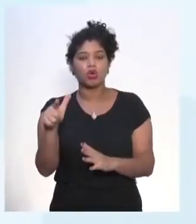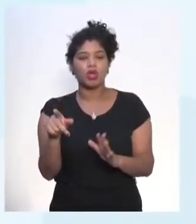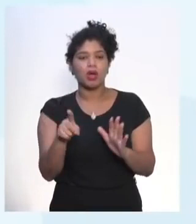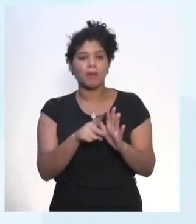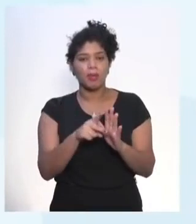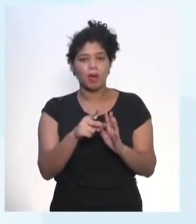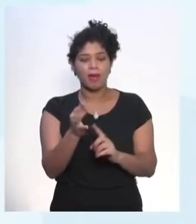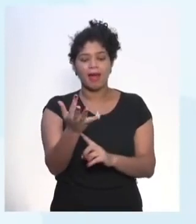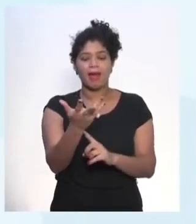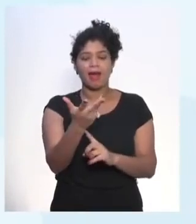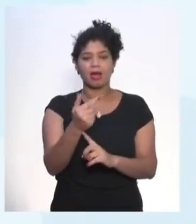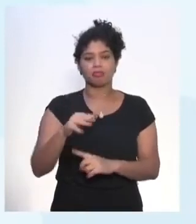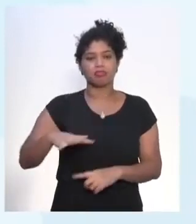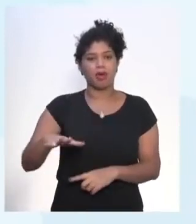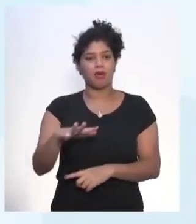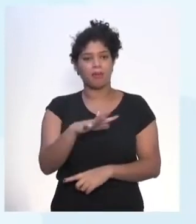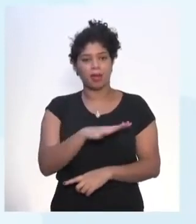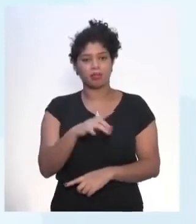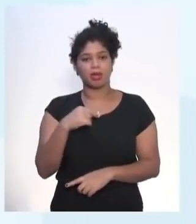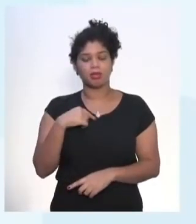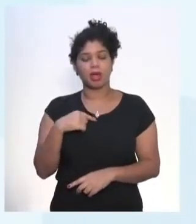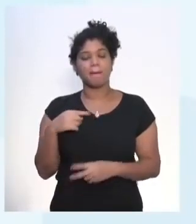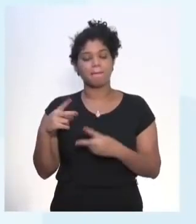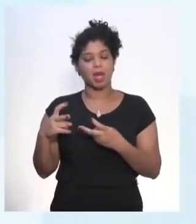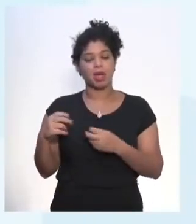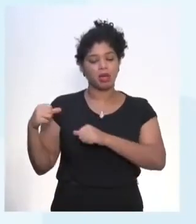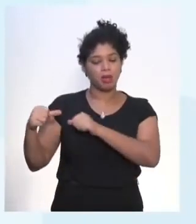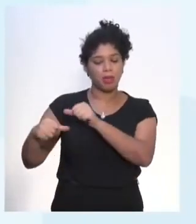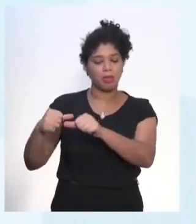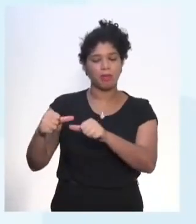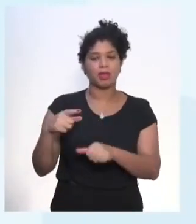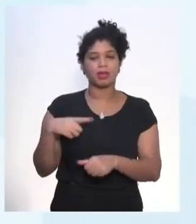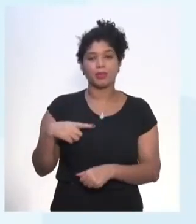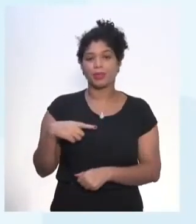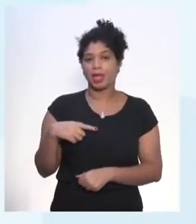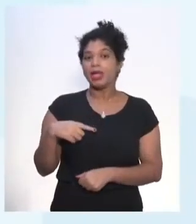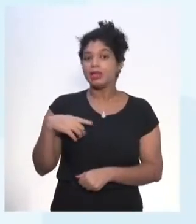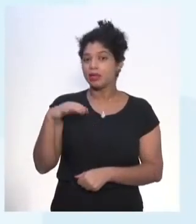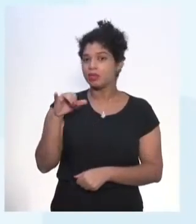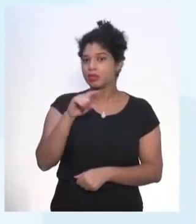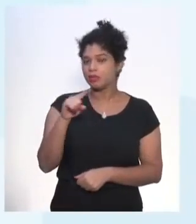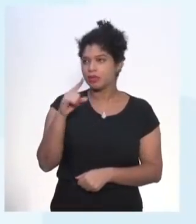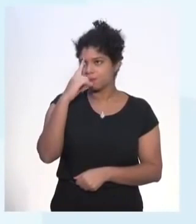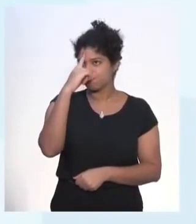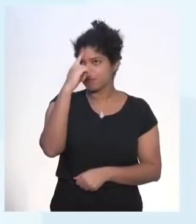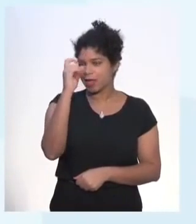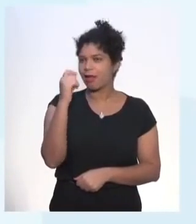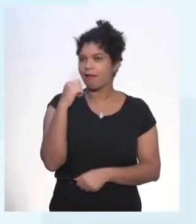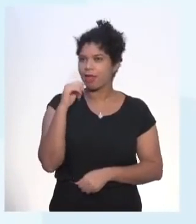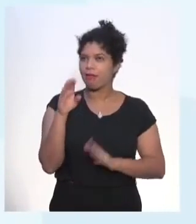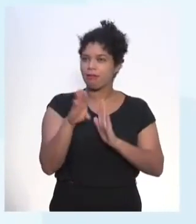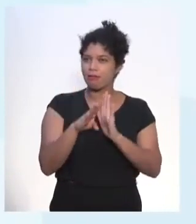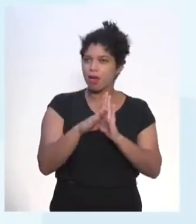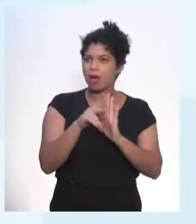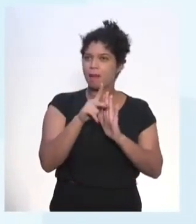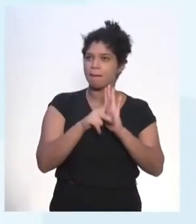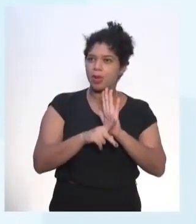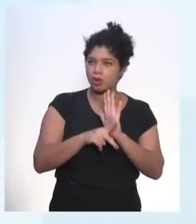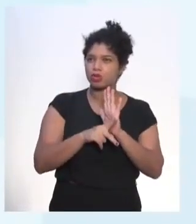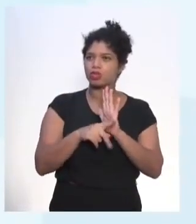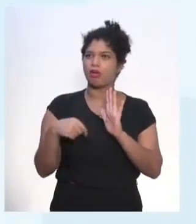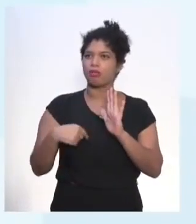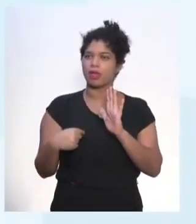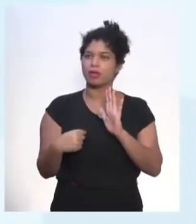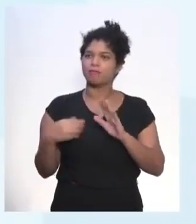manifestações de arte urbana contribuíram aí para essa mudança. Se vocês fossem elaborar um projeto de intervenção e mediação